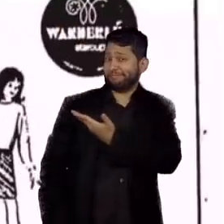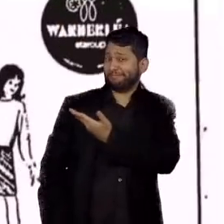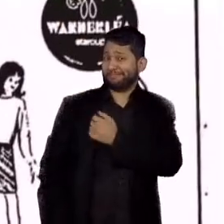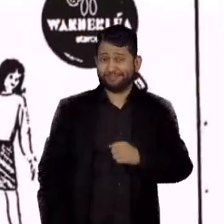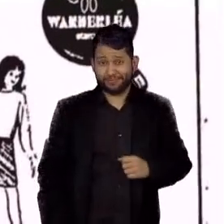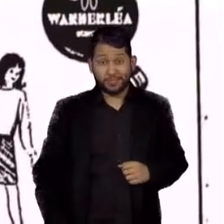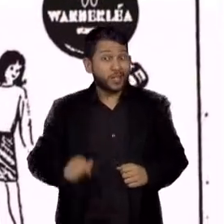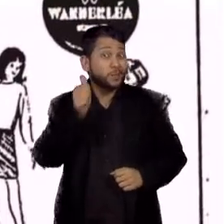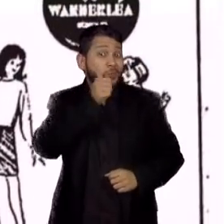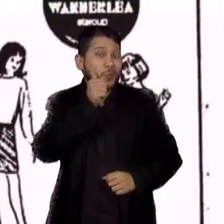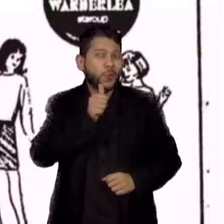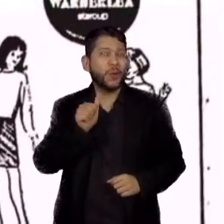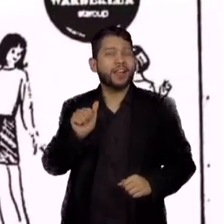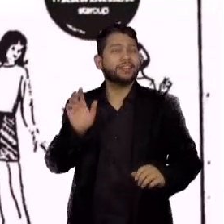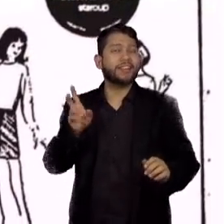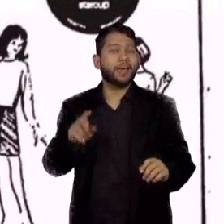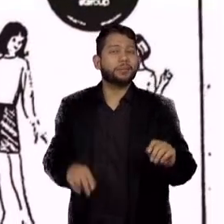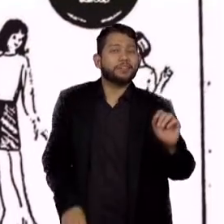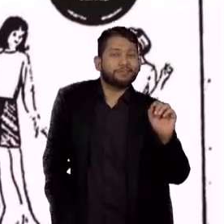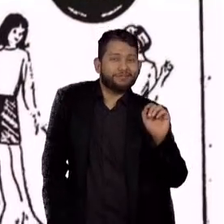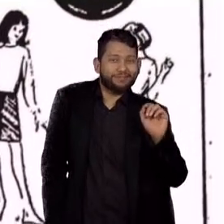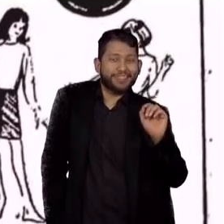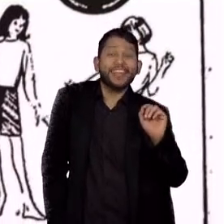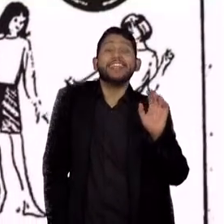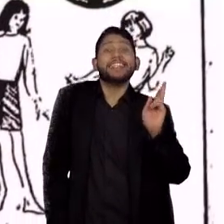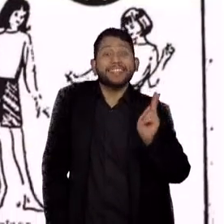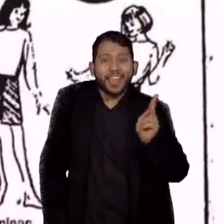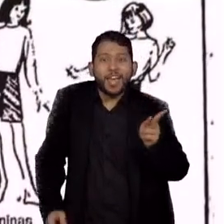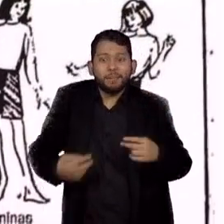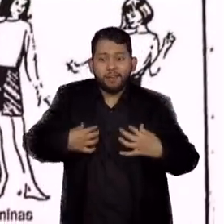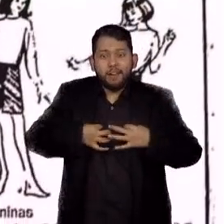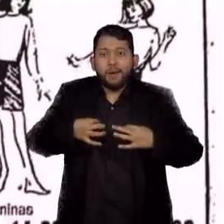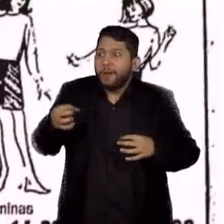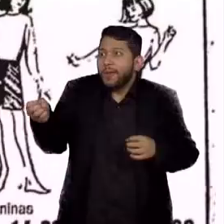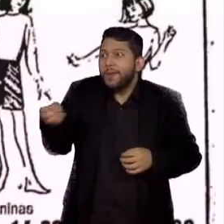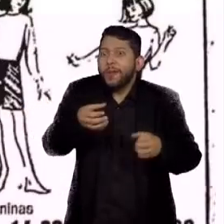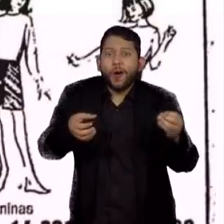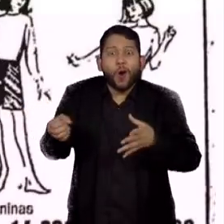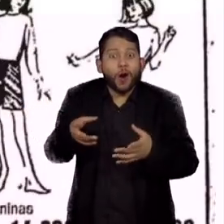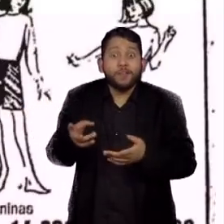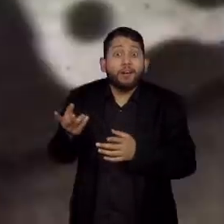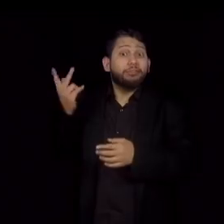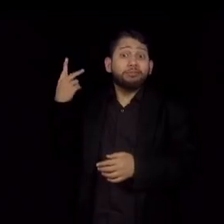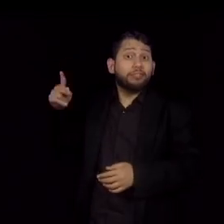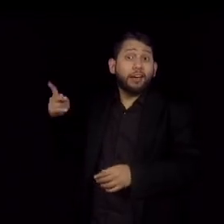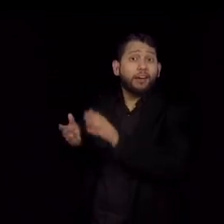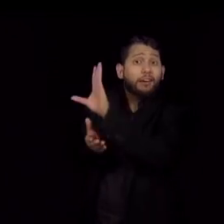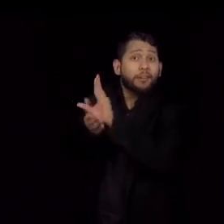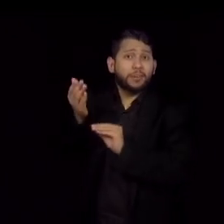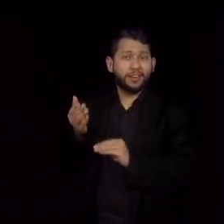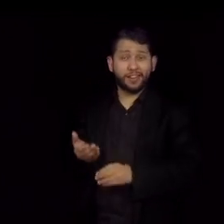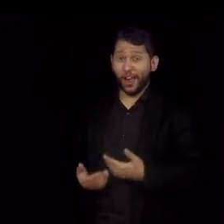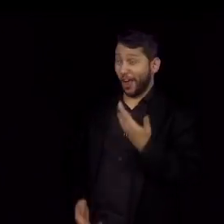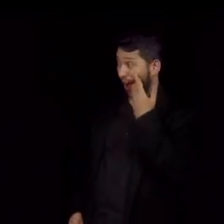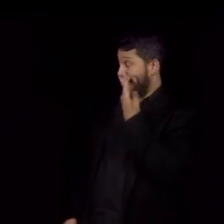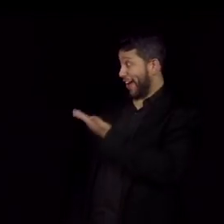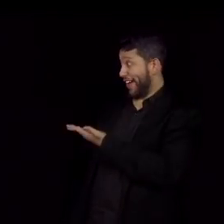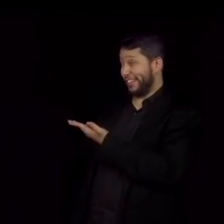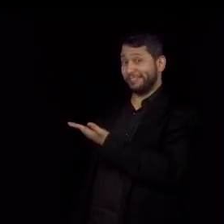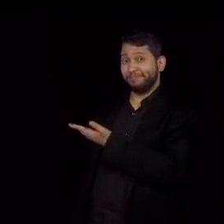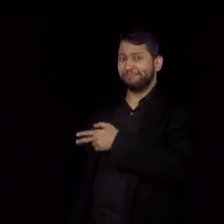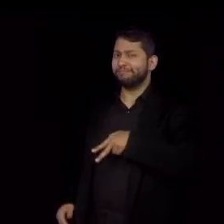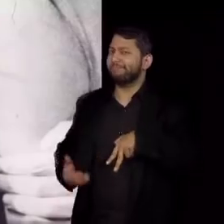As garotas papo firme procuravam as novidades da linha Vanderleia e a Vandeca, atenta